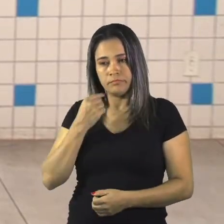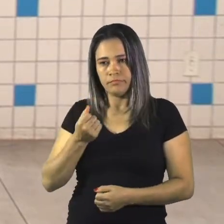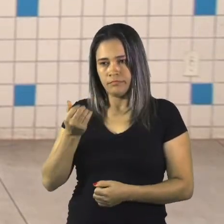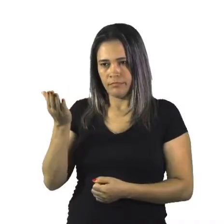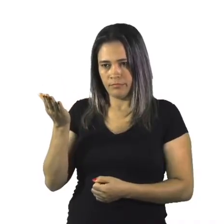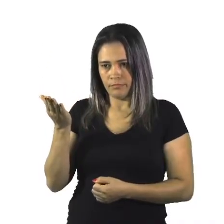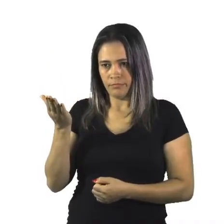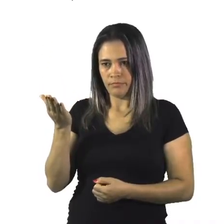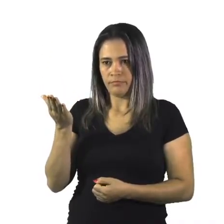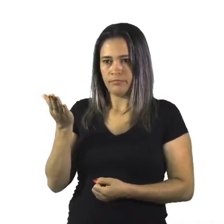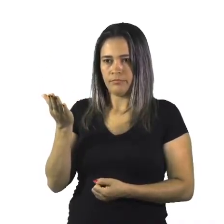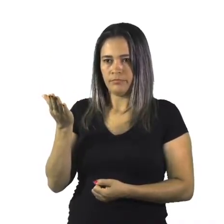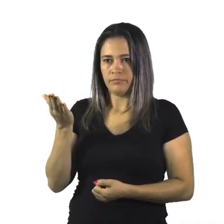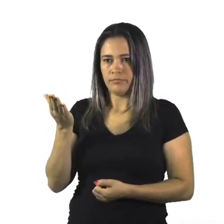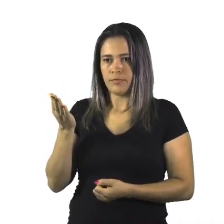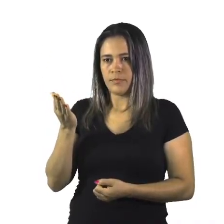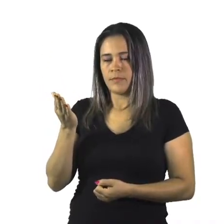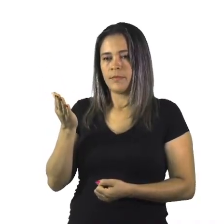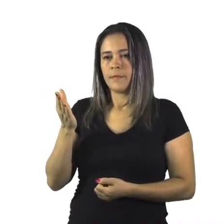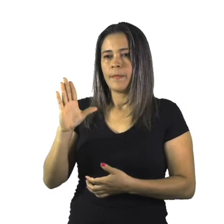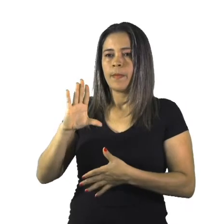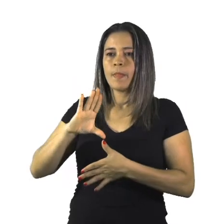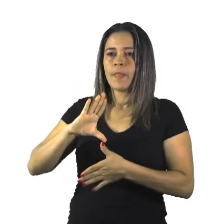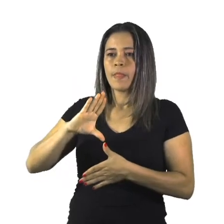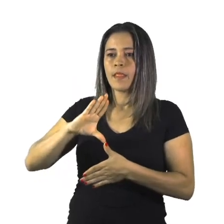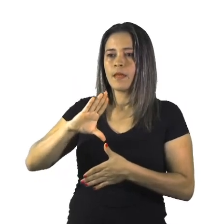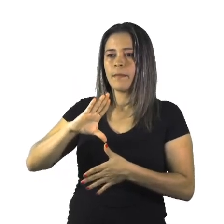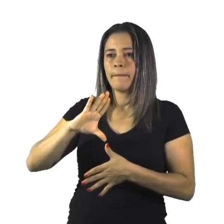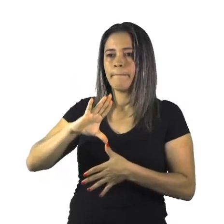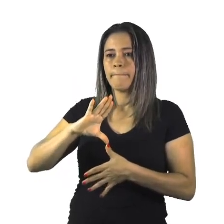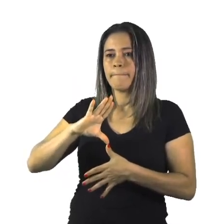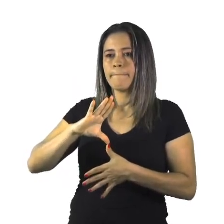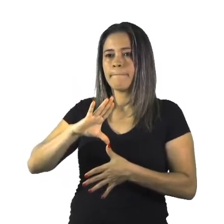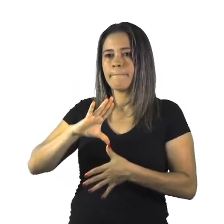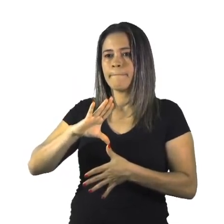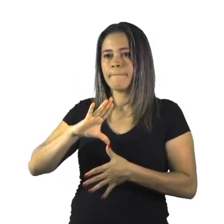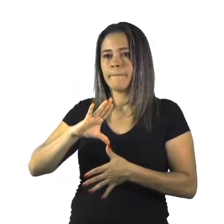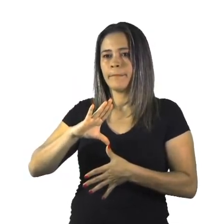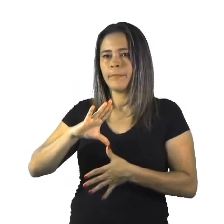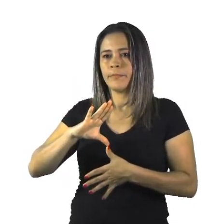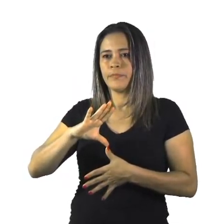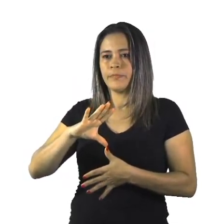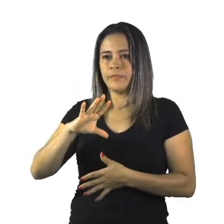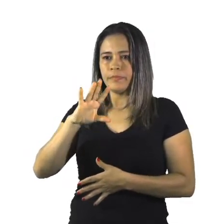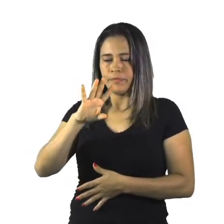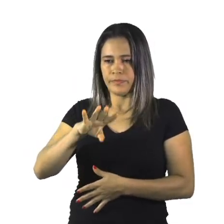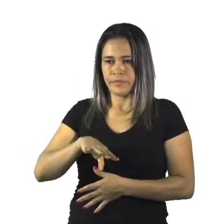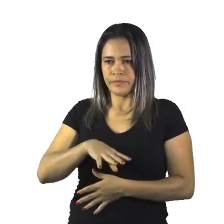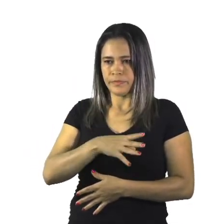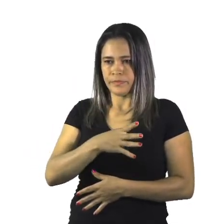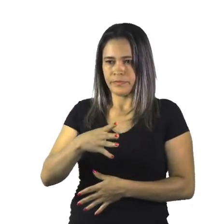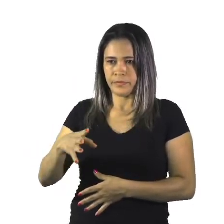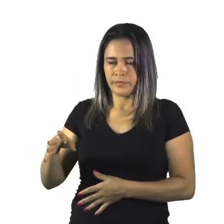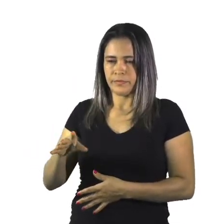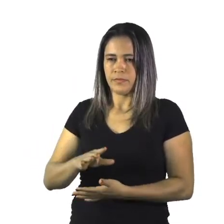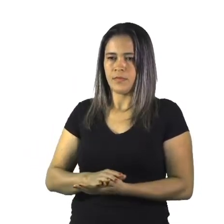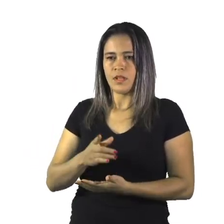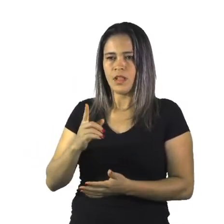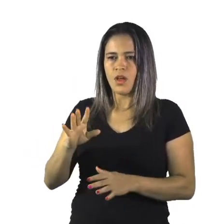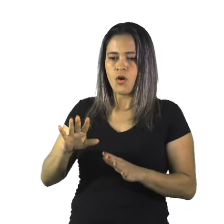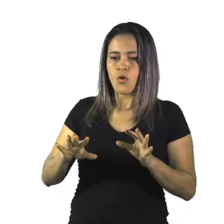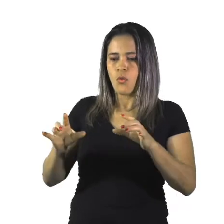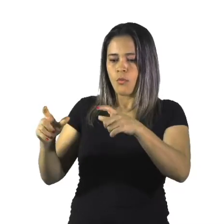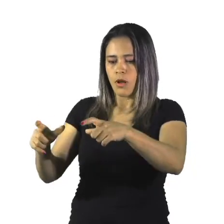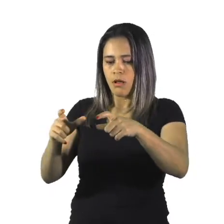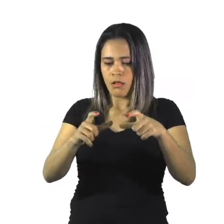vocês um mapa numa malha quadriculada, né? E aí o mapa tem algumas localizações ali.